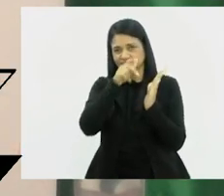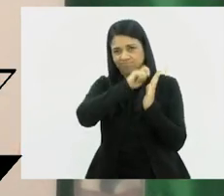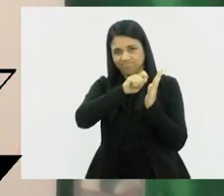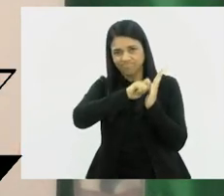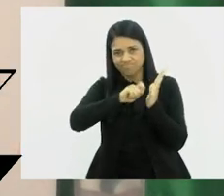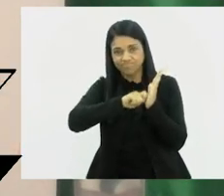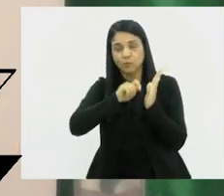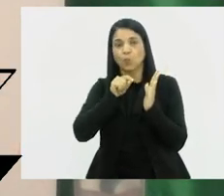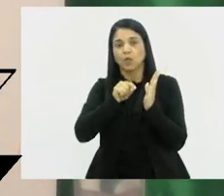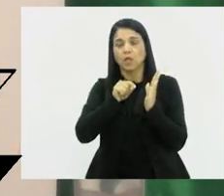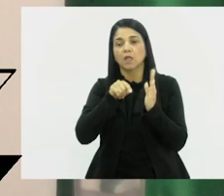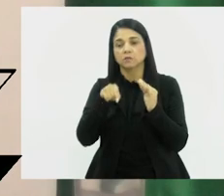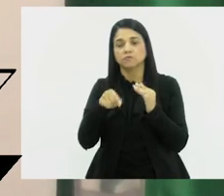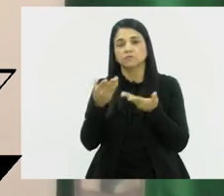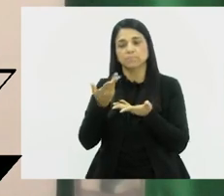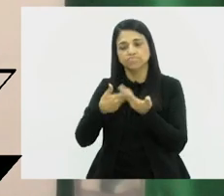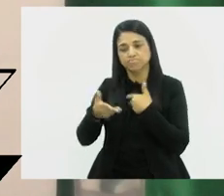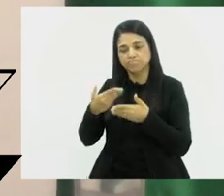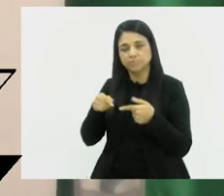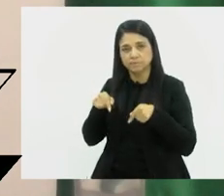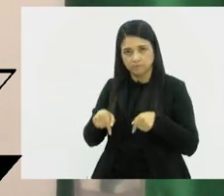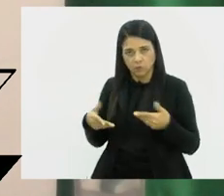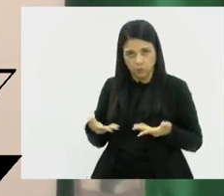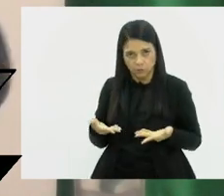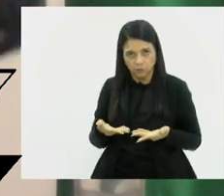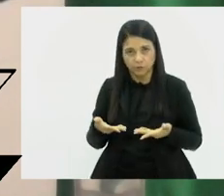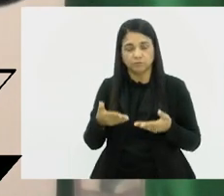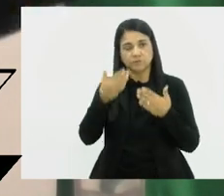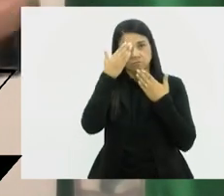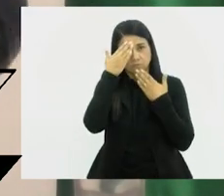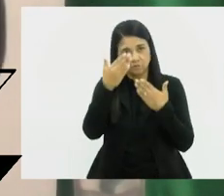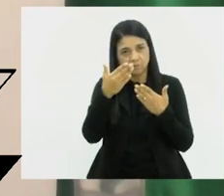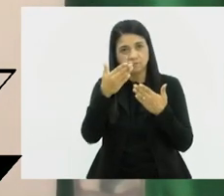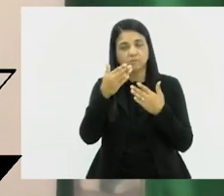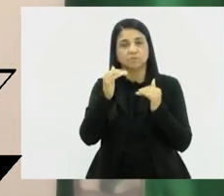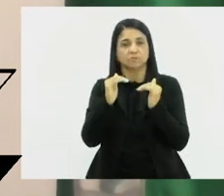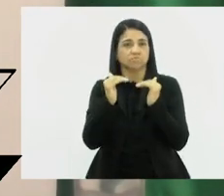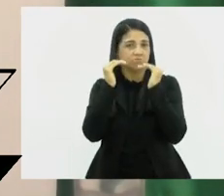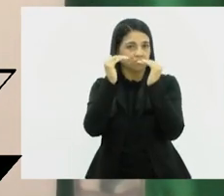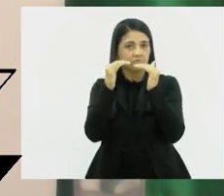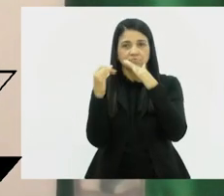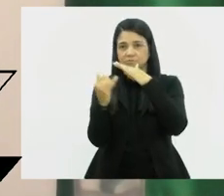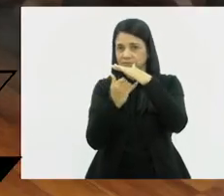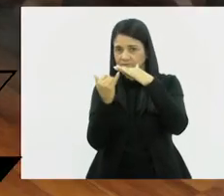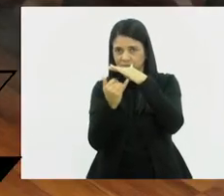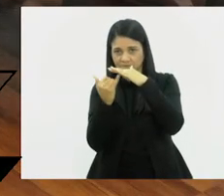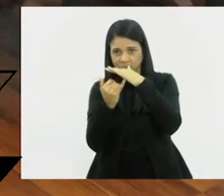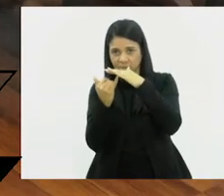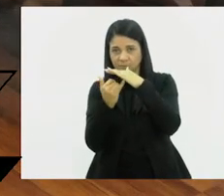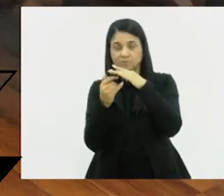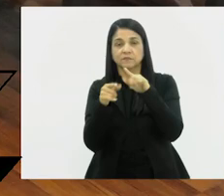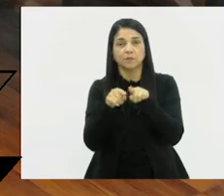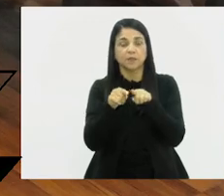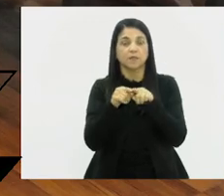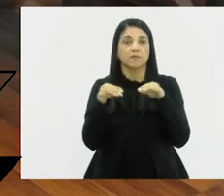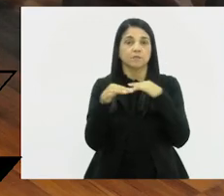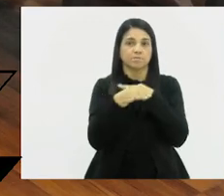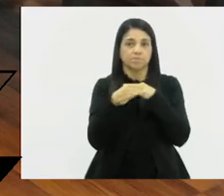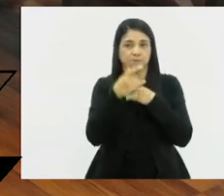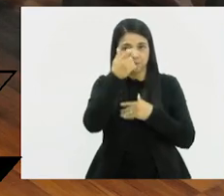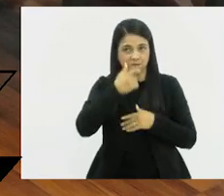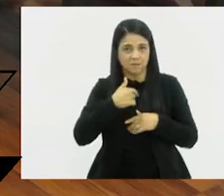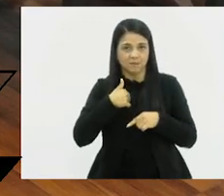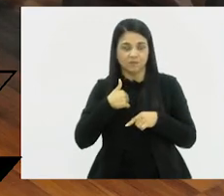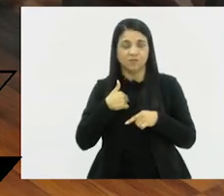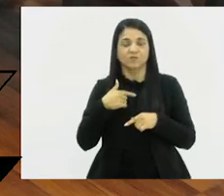gente vai estabelecer aqui, Mink. Agradecer a todos os entes representativos. E da minha cidade, temos aqui um grande ativista, o